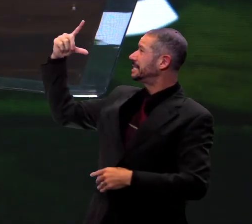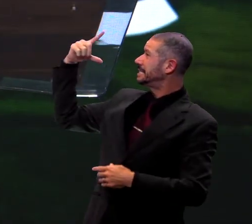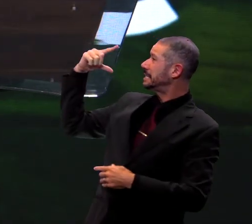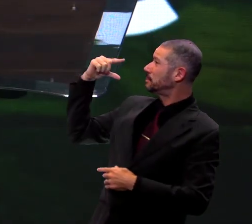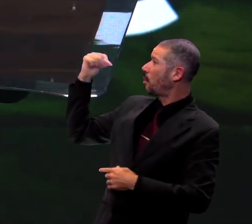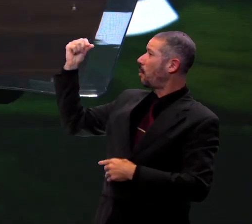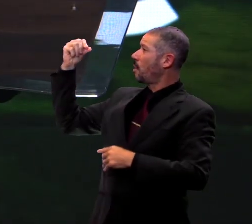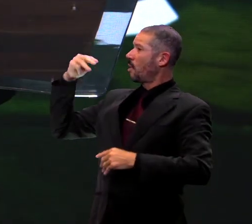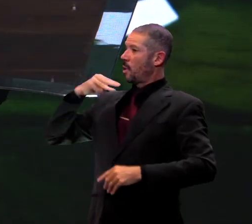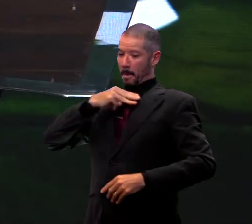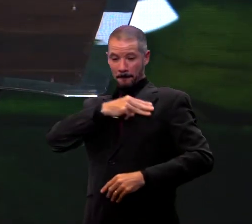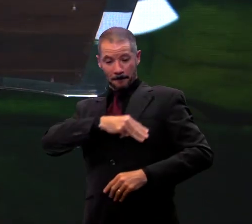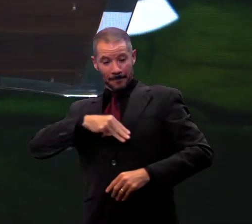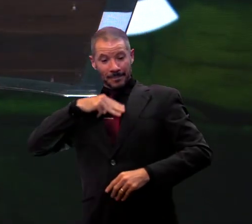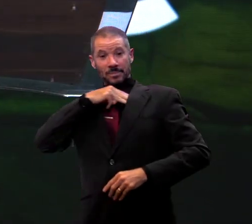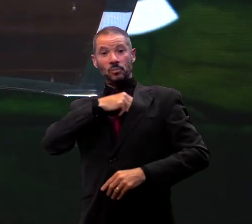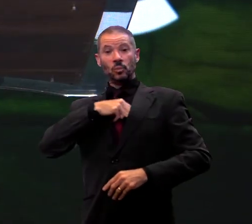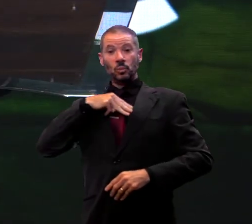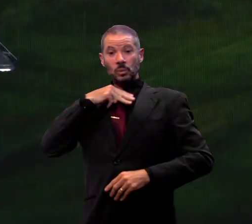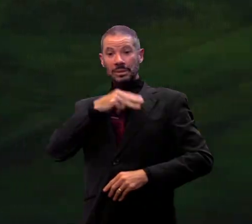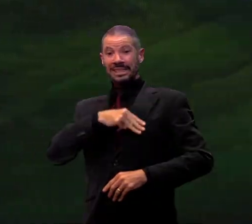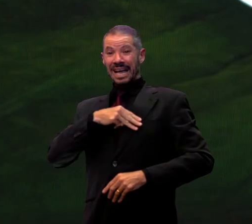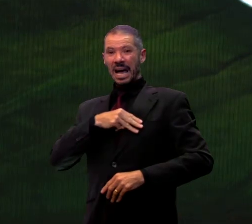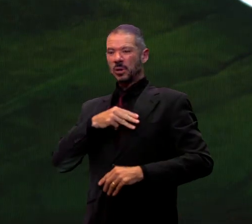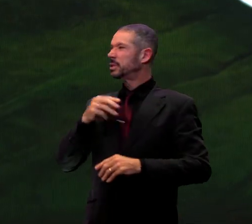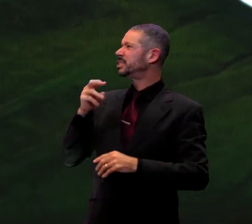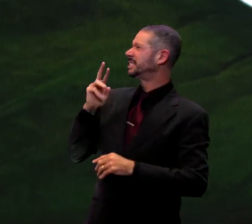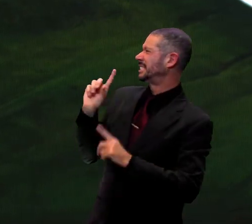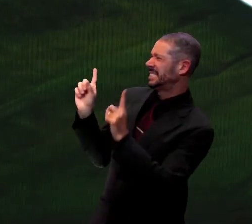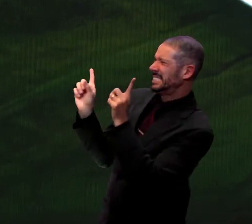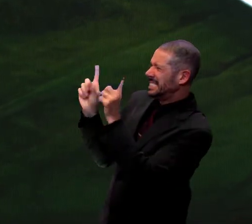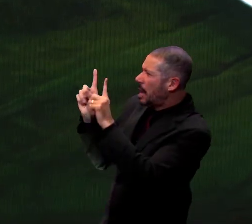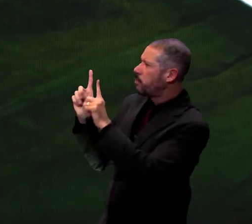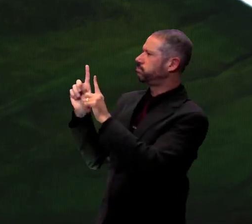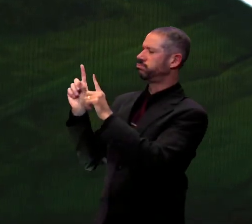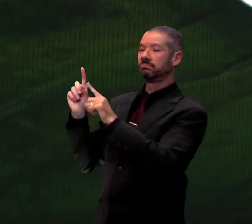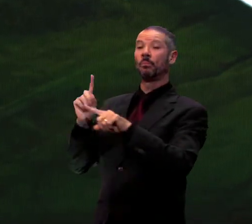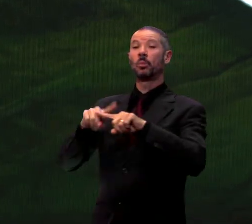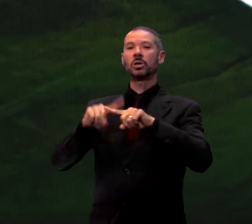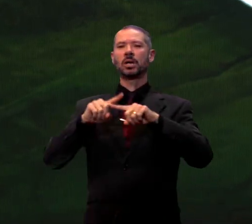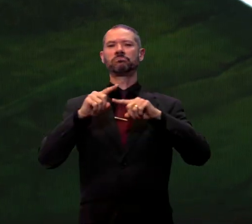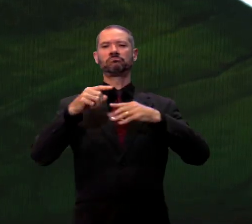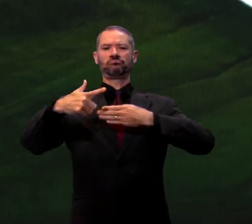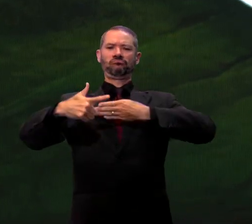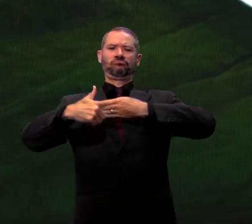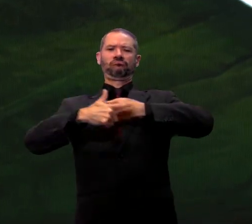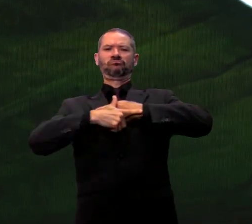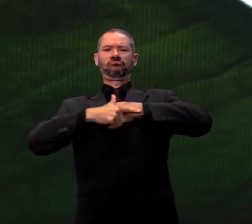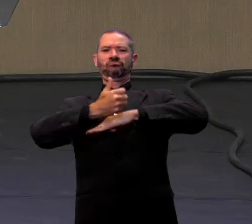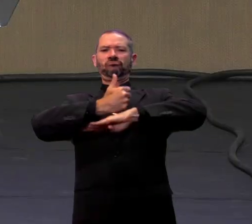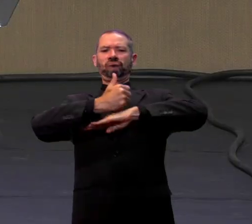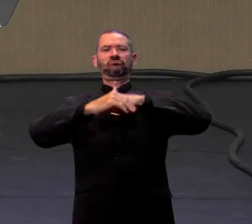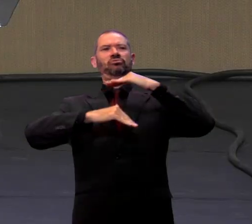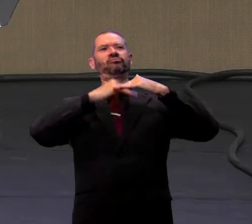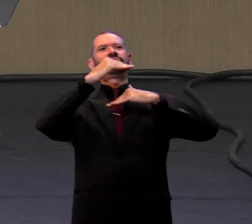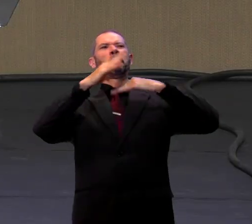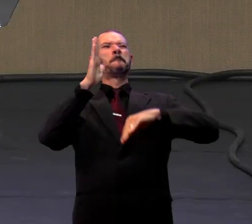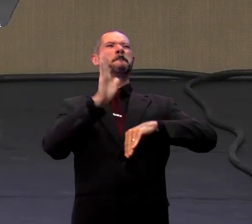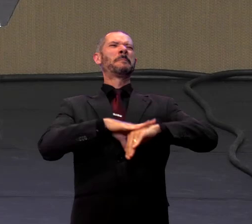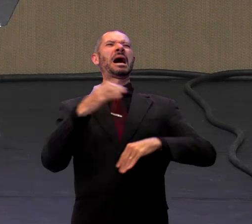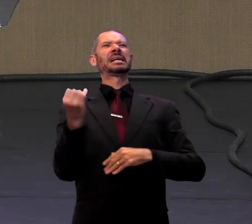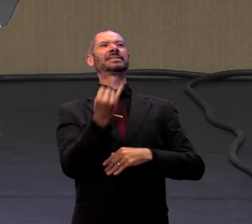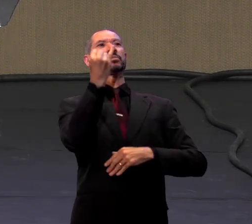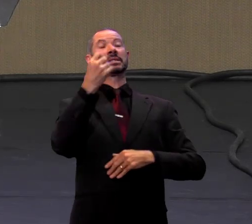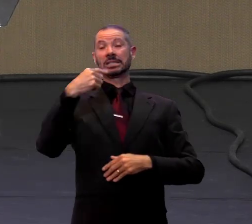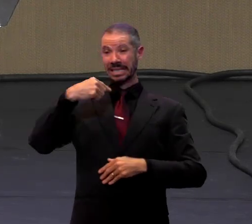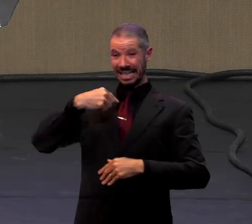ser um missionário, e eu disse não, porque a carreira era mais importante. E quando eu